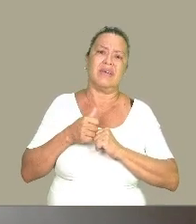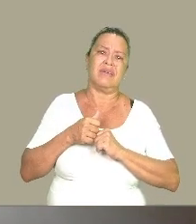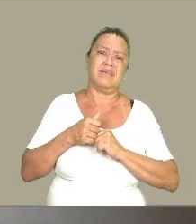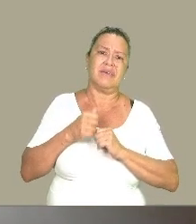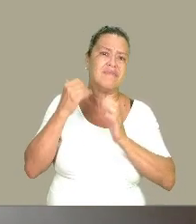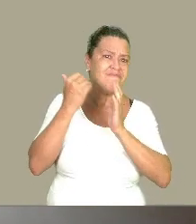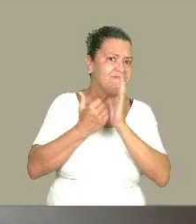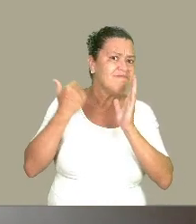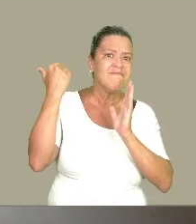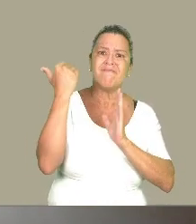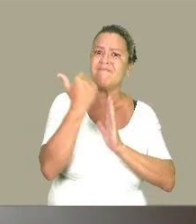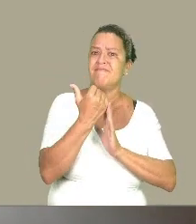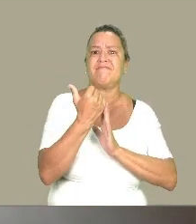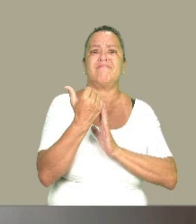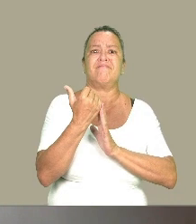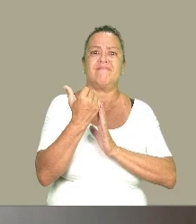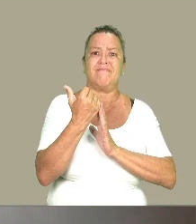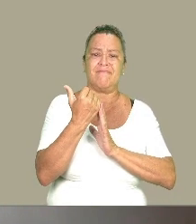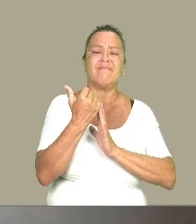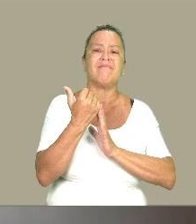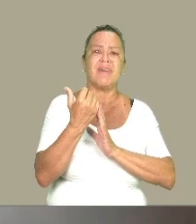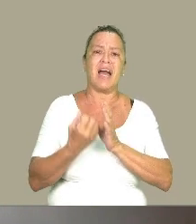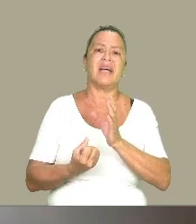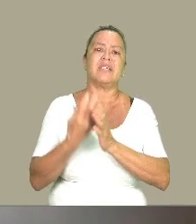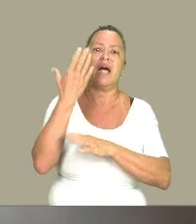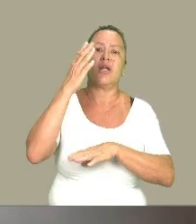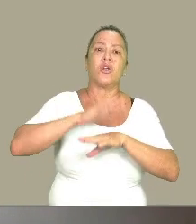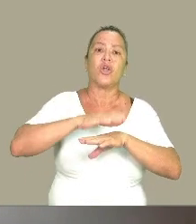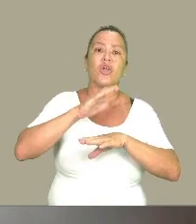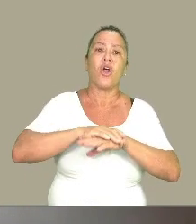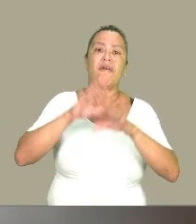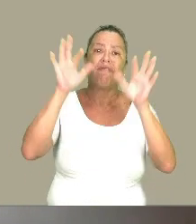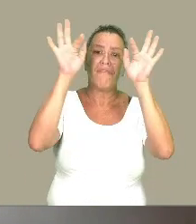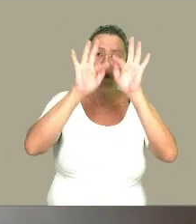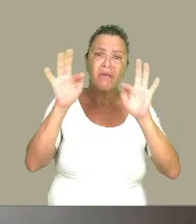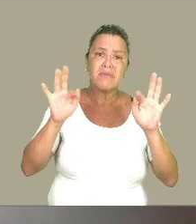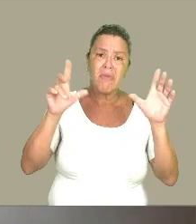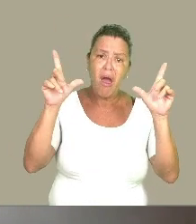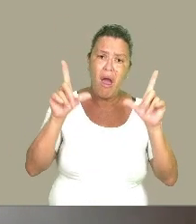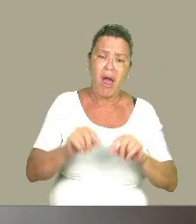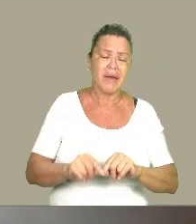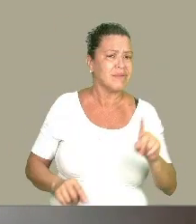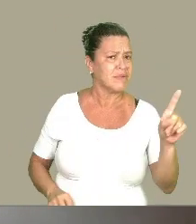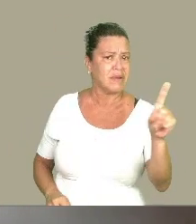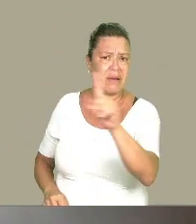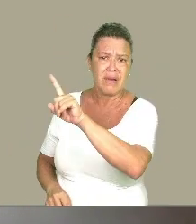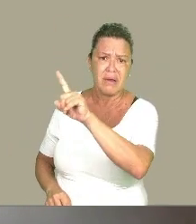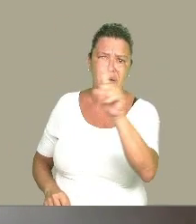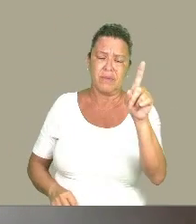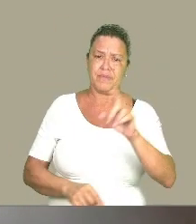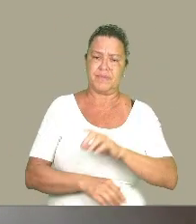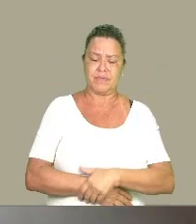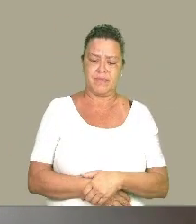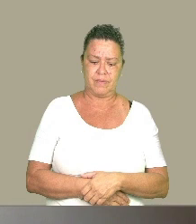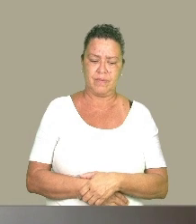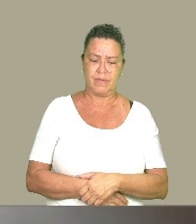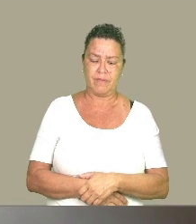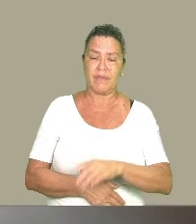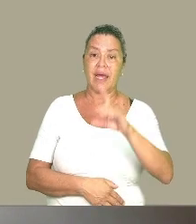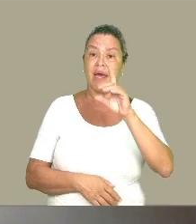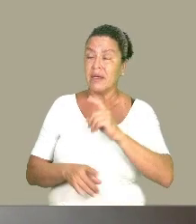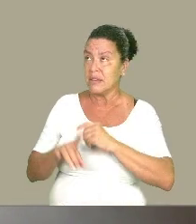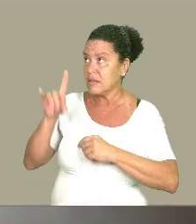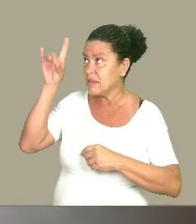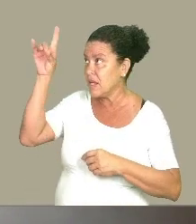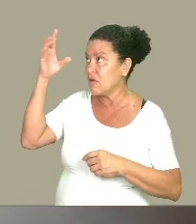extremo a ponto de gerar a nossa infelicidade. Não, não é isso que Deus quer. Deus quer que a gente busque